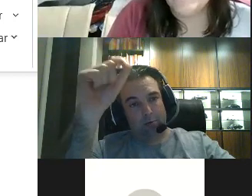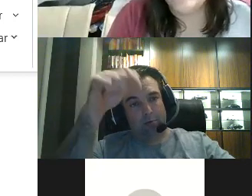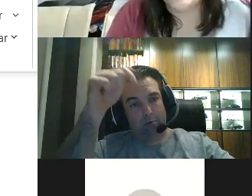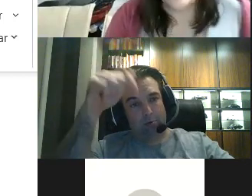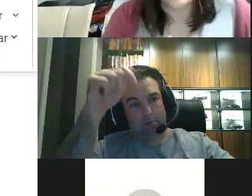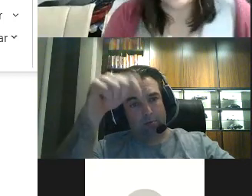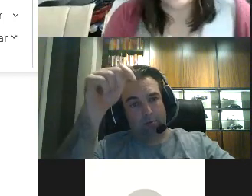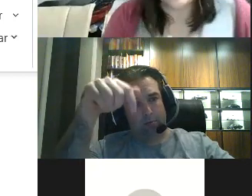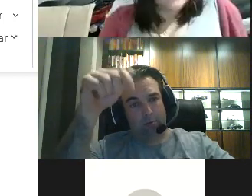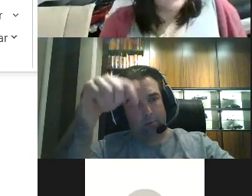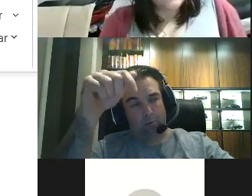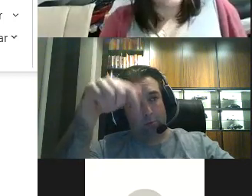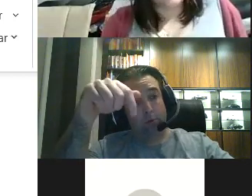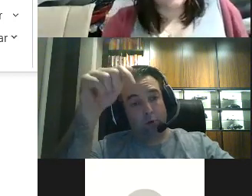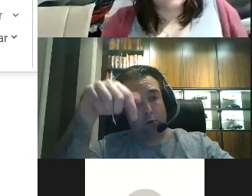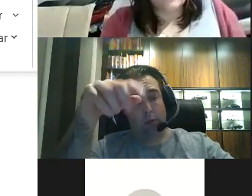sanitário